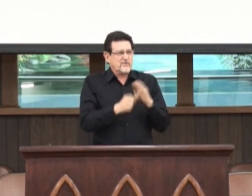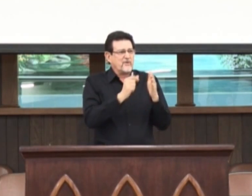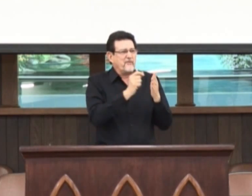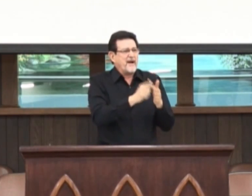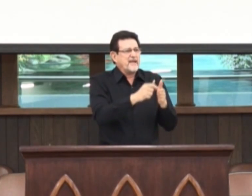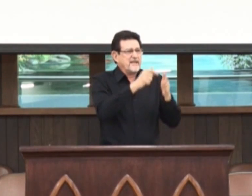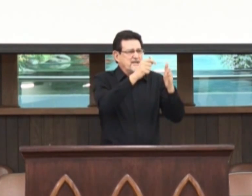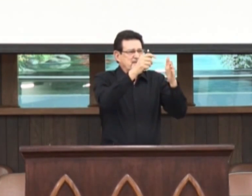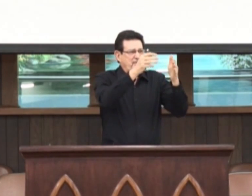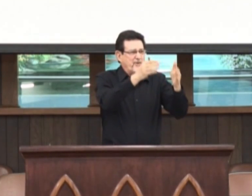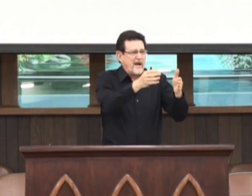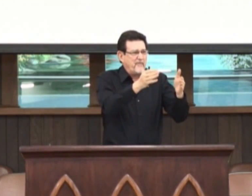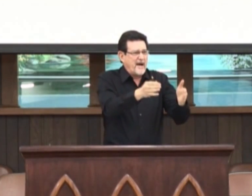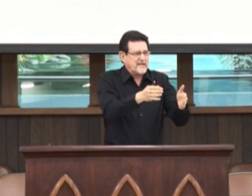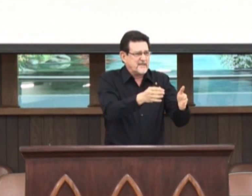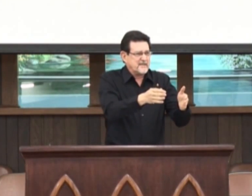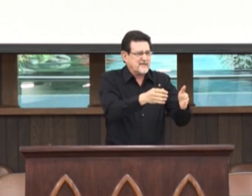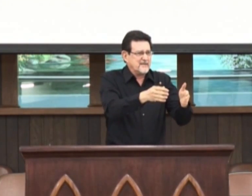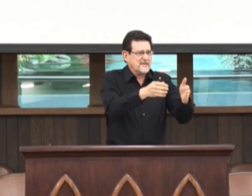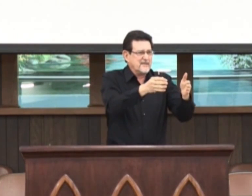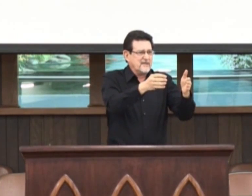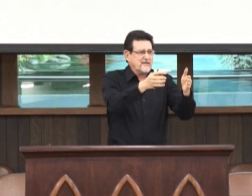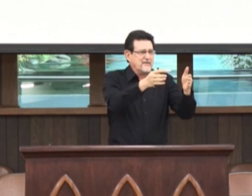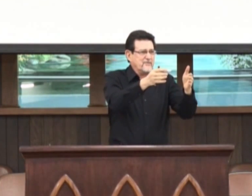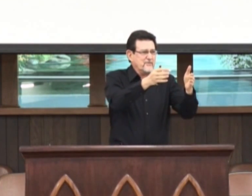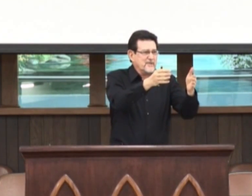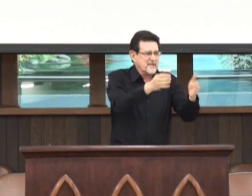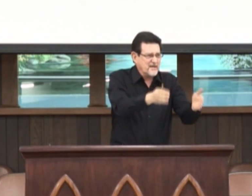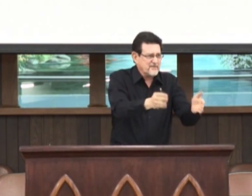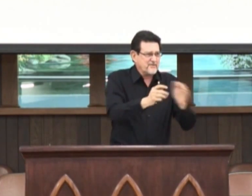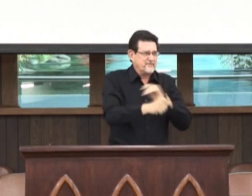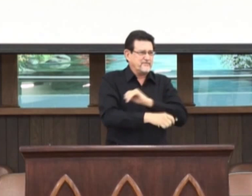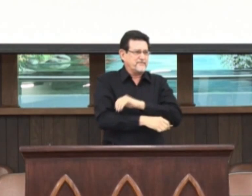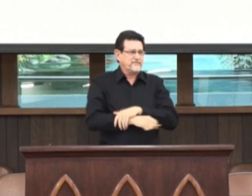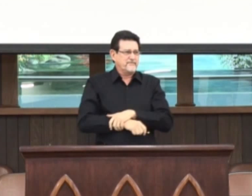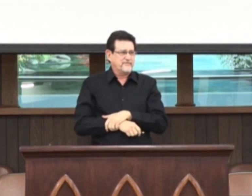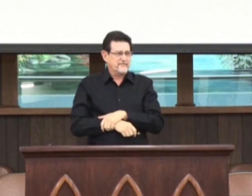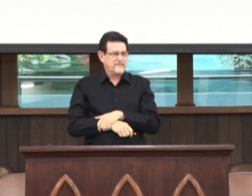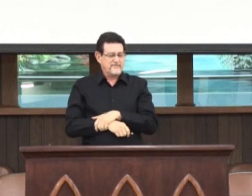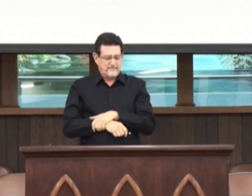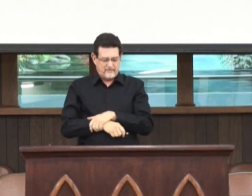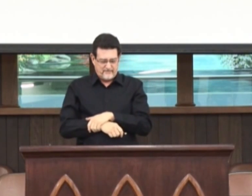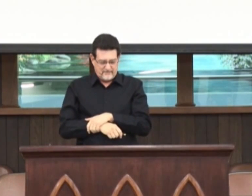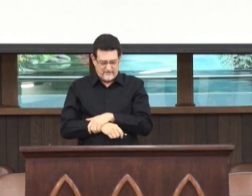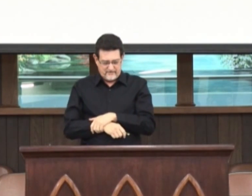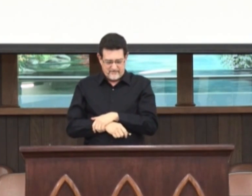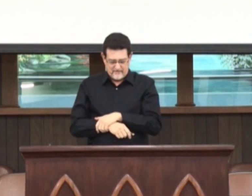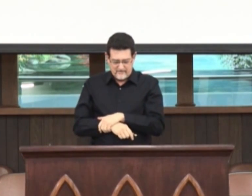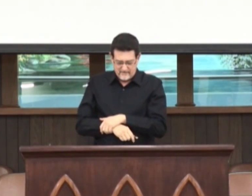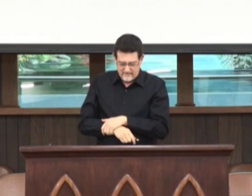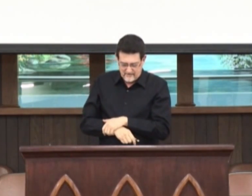que isso só vai demorar mais o descanso.